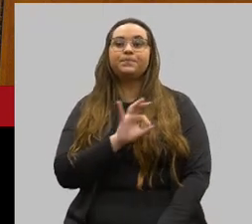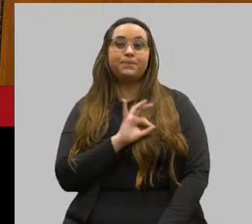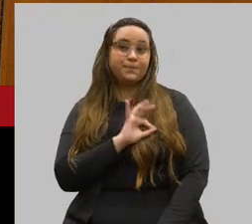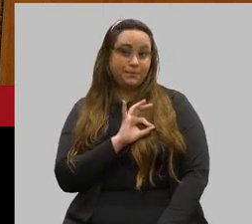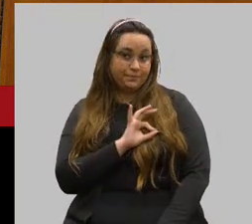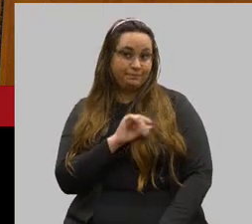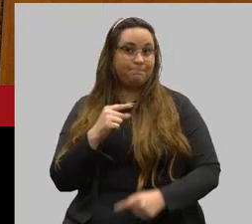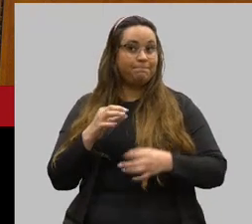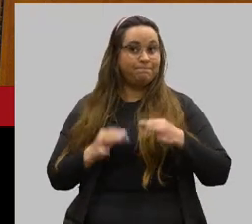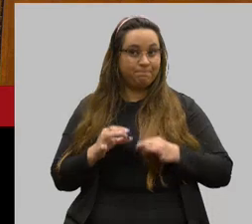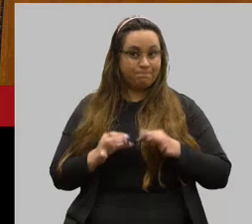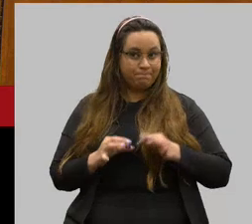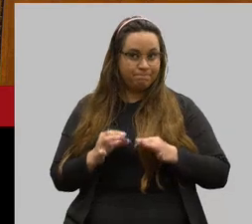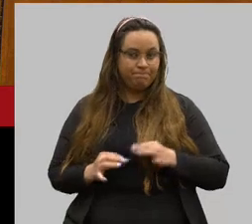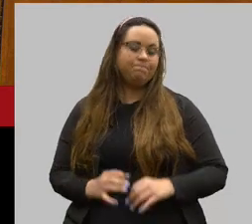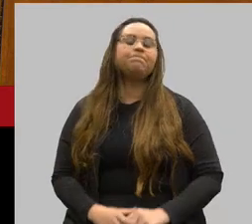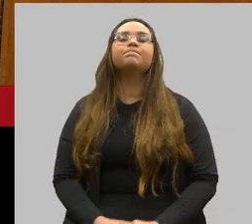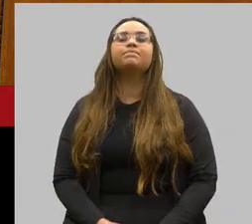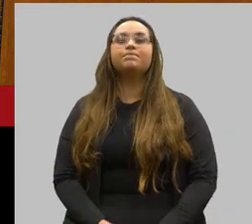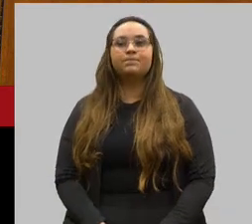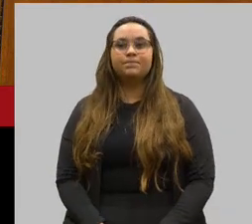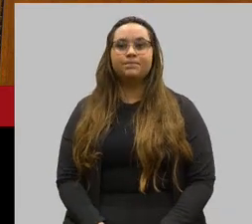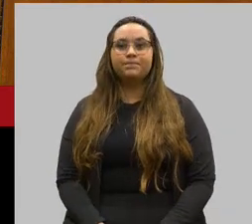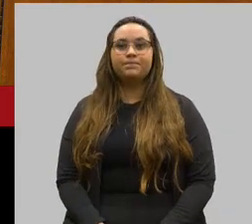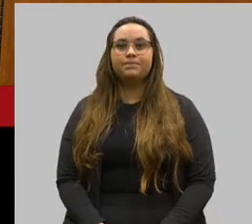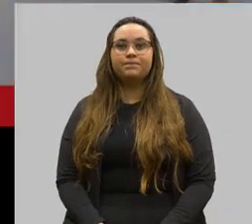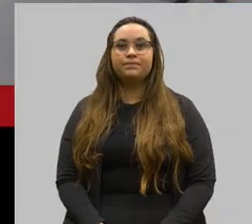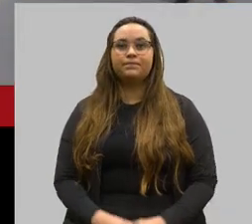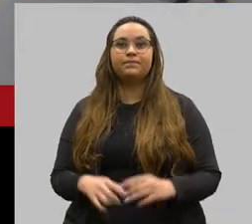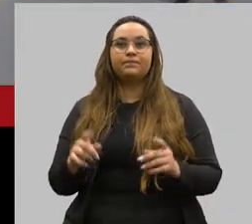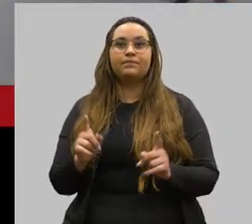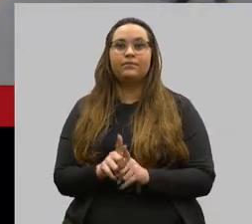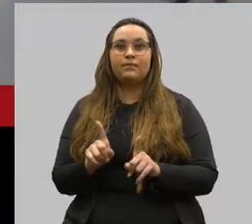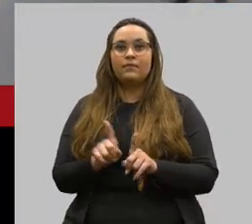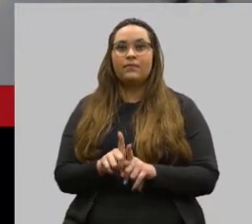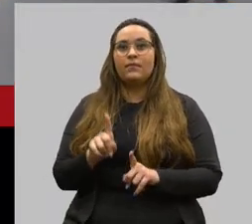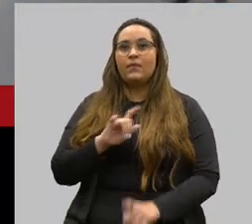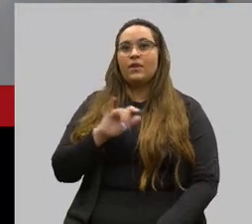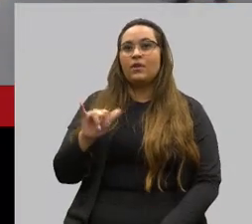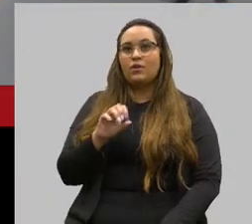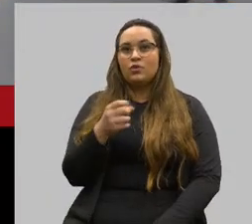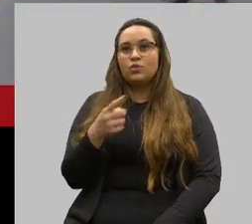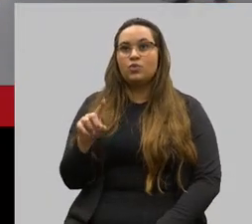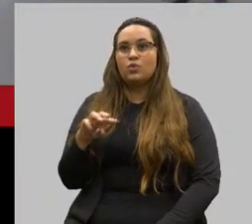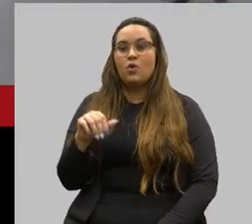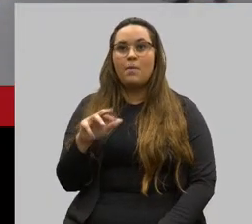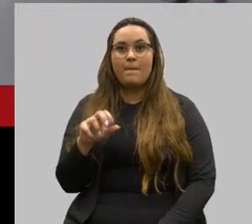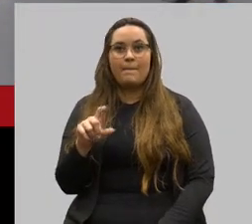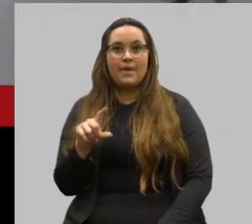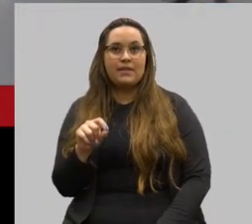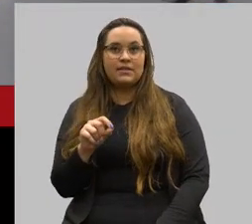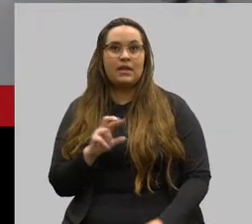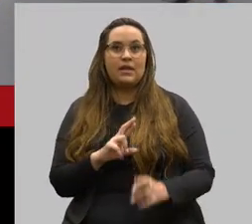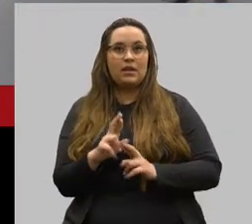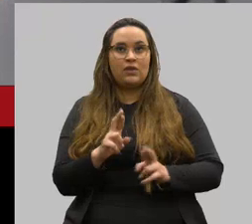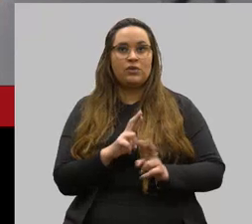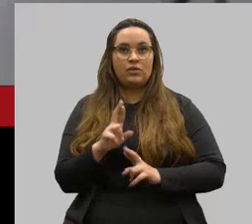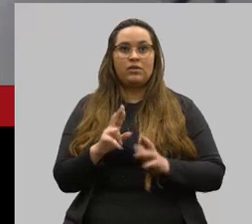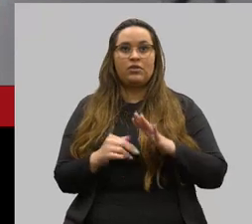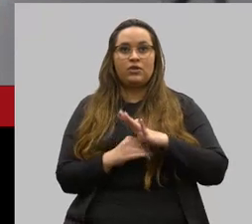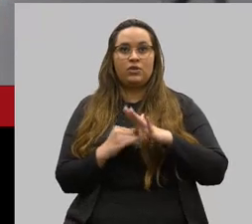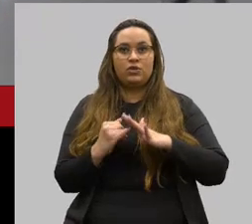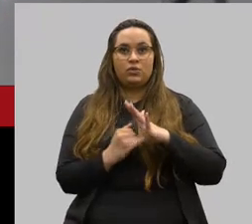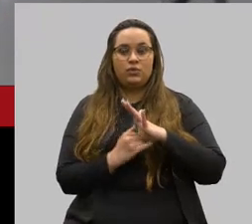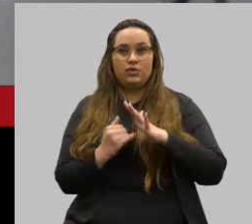judiciária também do sor Marcelo Olívia galizi assessor de relações institucionais